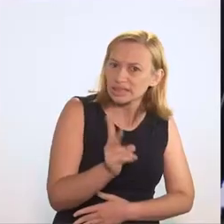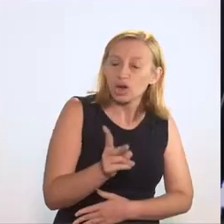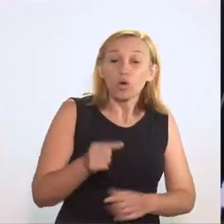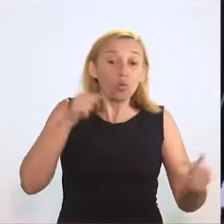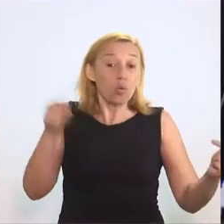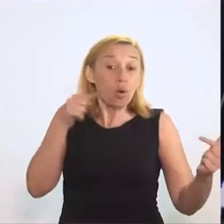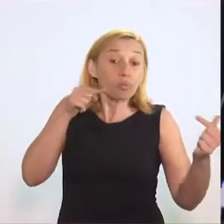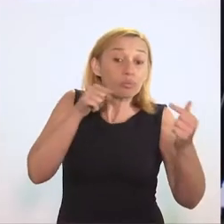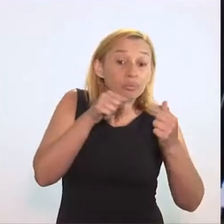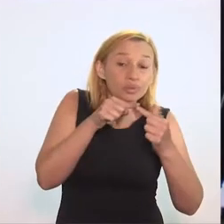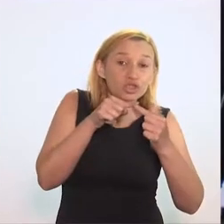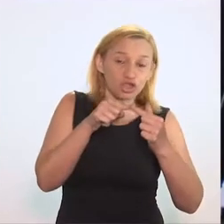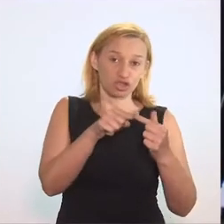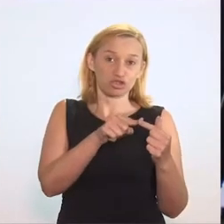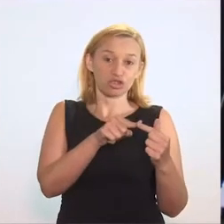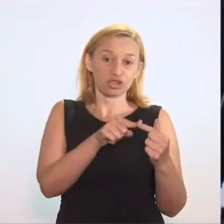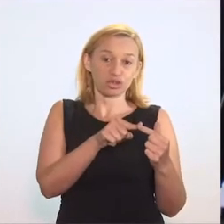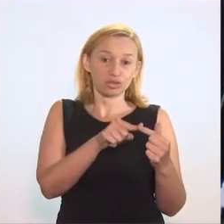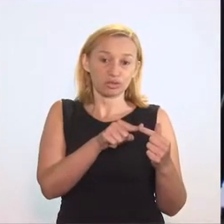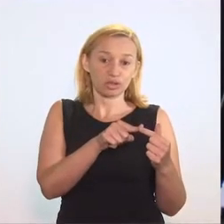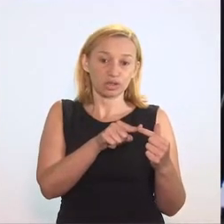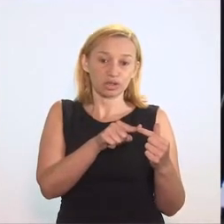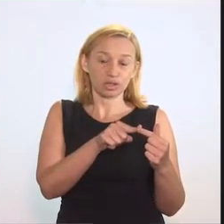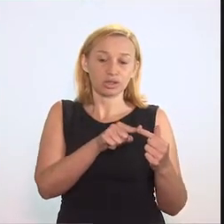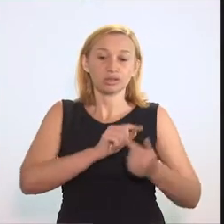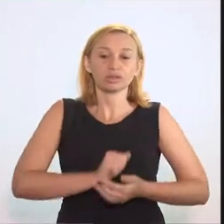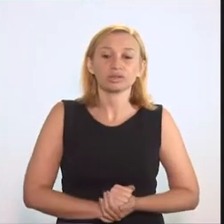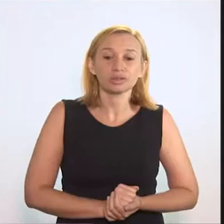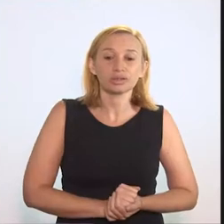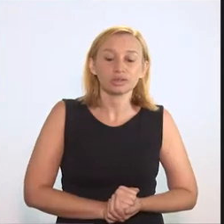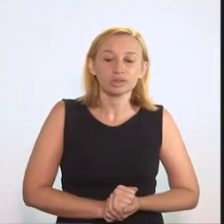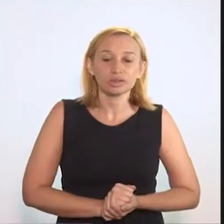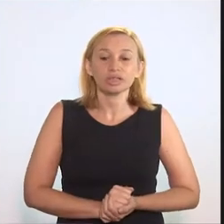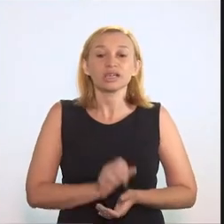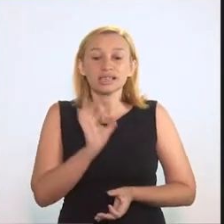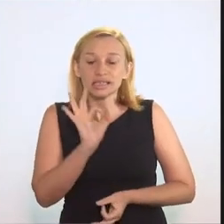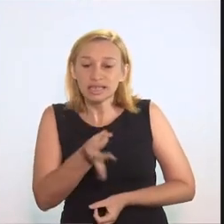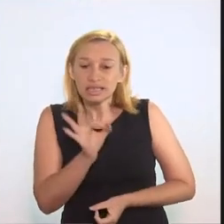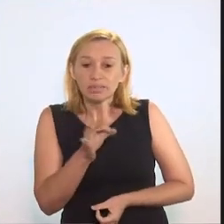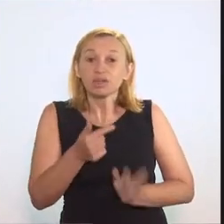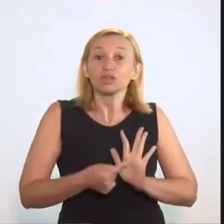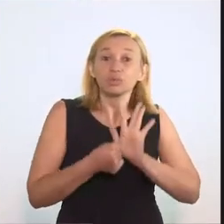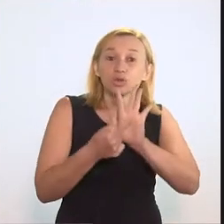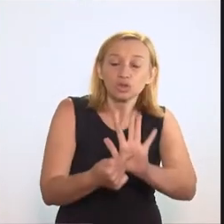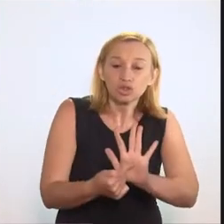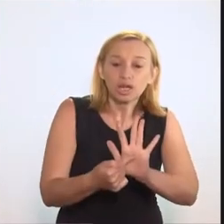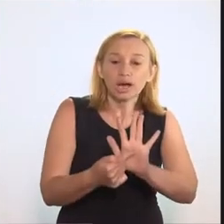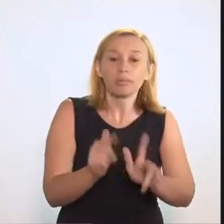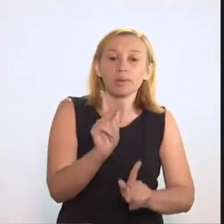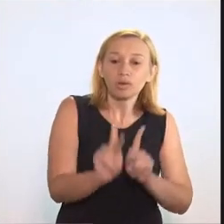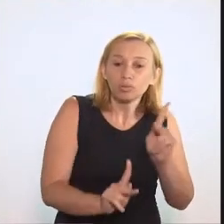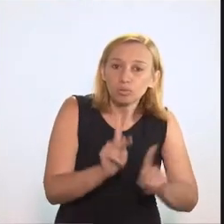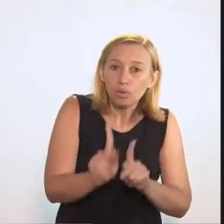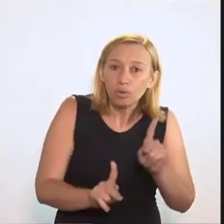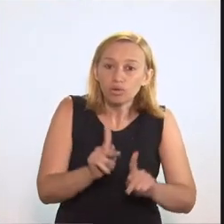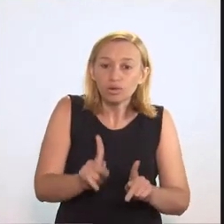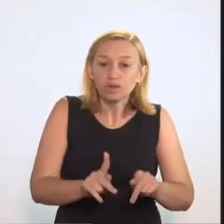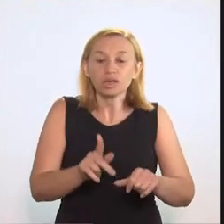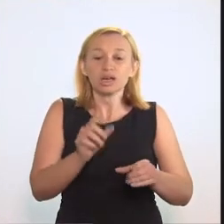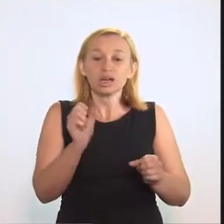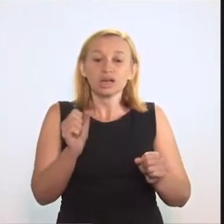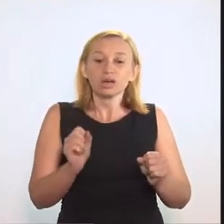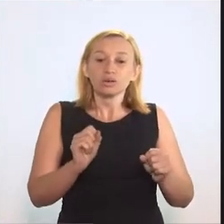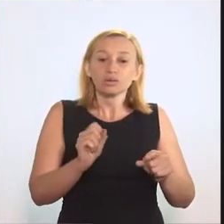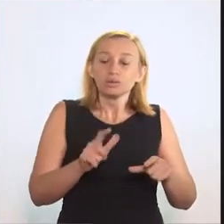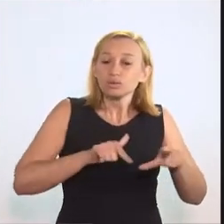Né? E o objetivo de colocá-las em pauta foi justamente mostrar para o público